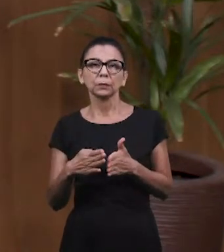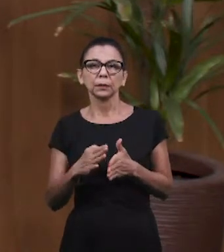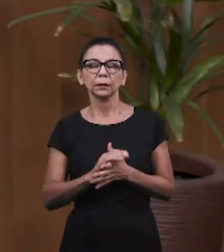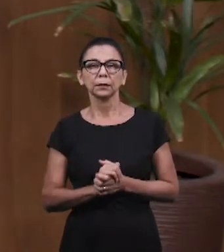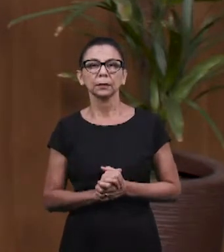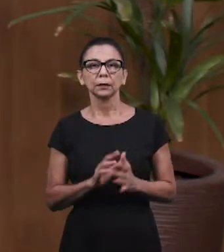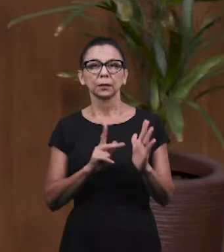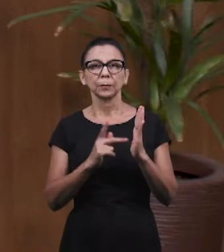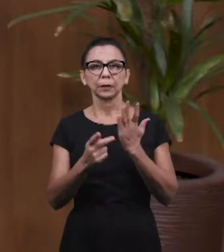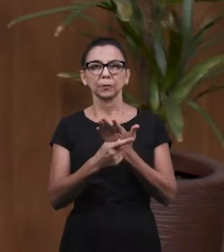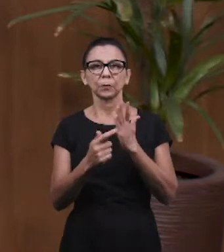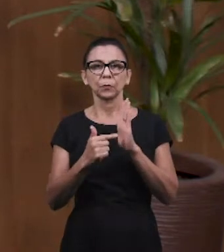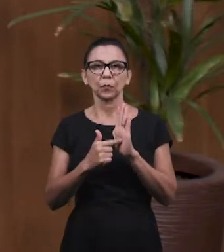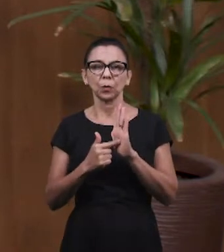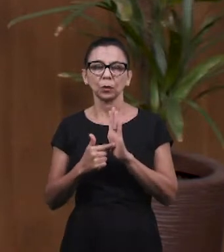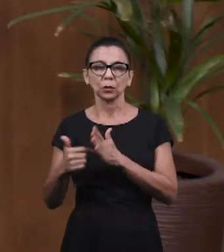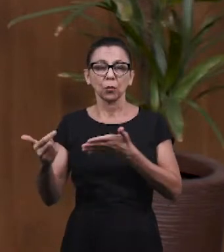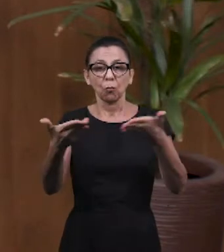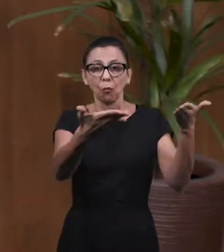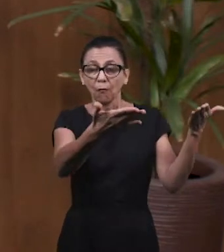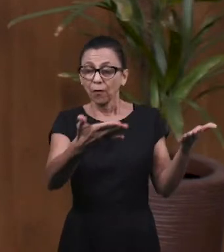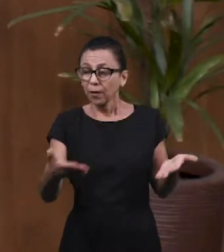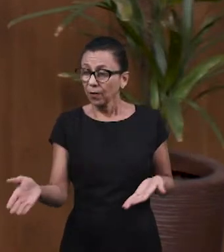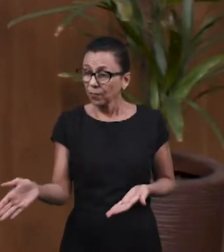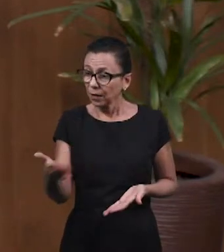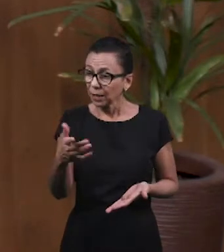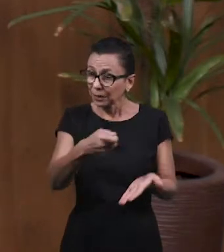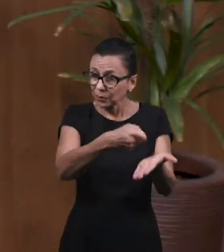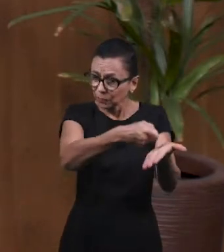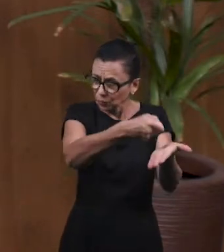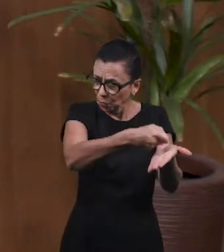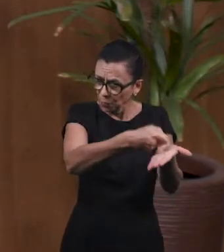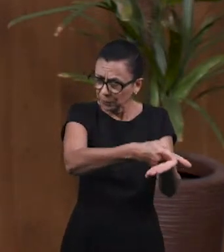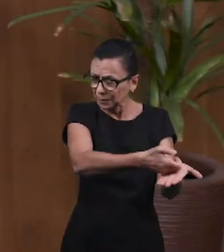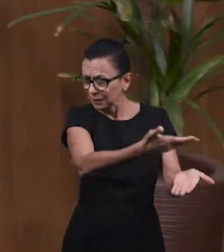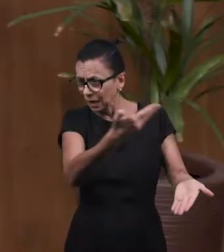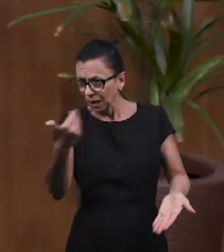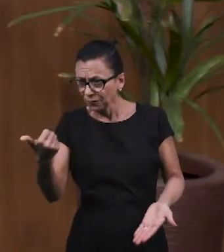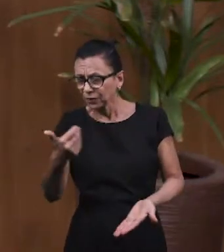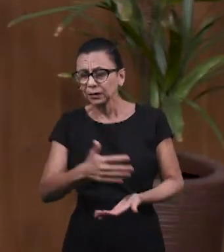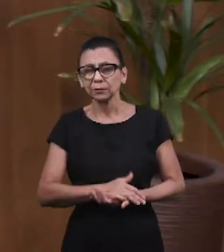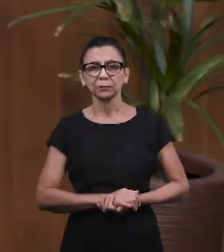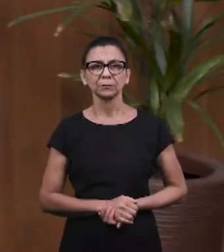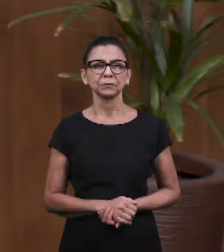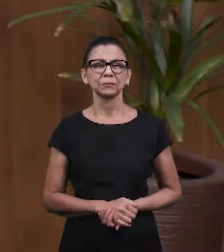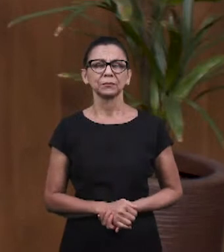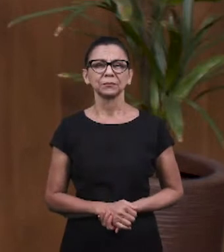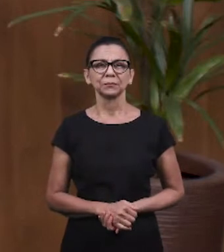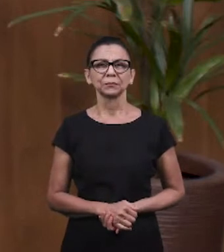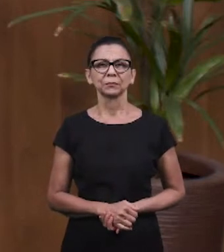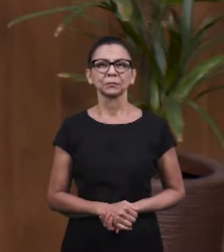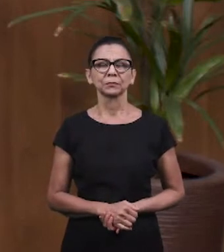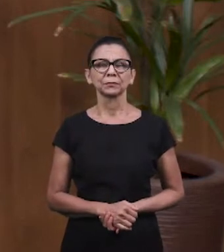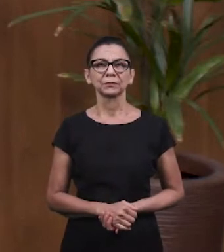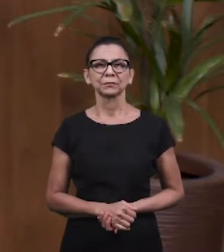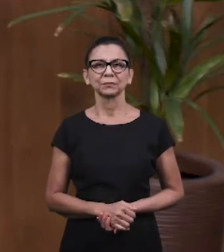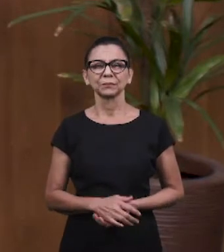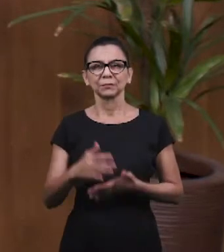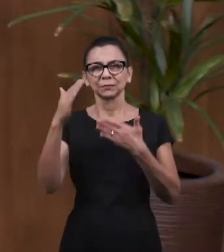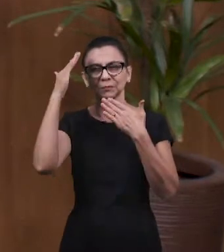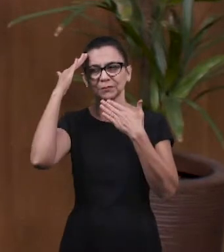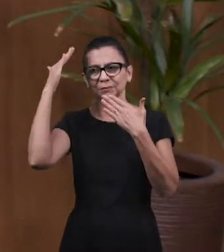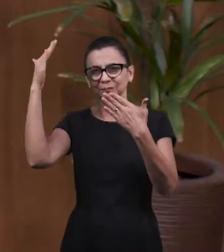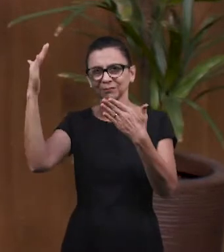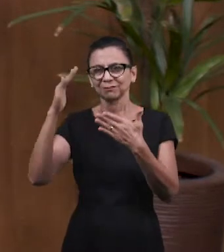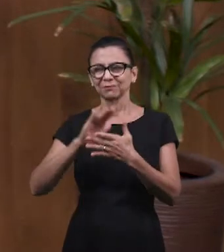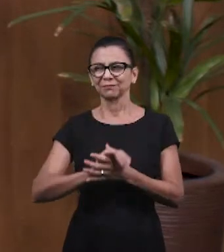a expressão de força-os a entrar, muito bem colocado pelo companheiro. Obrigado pela sua participação, que Deus